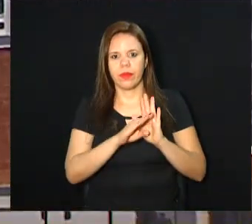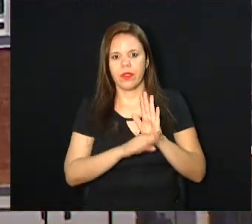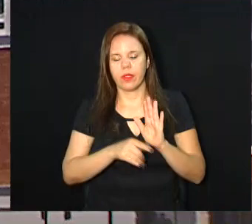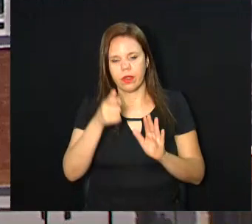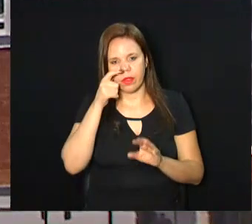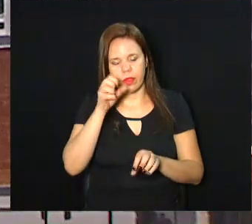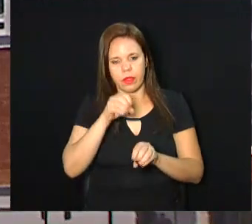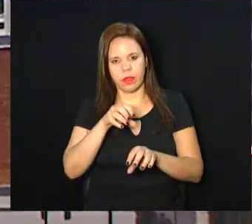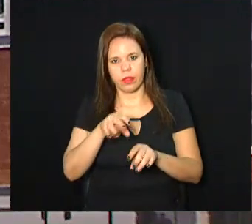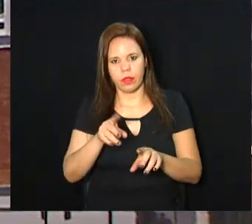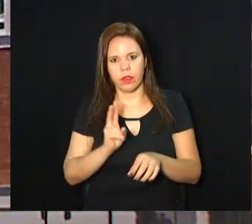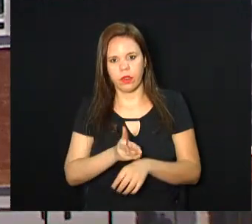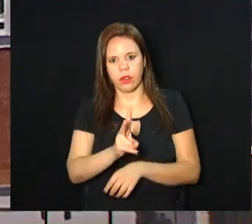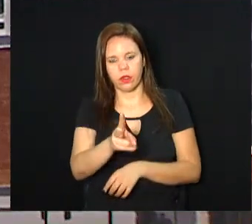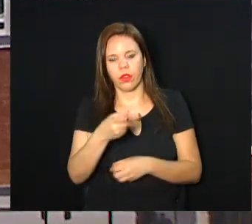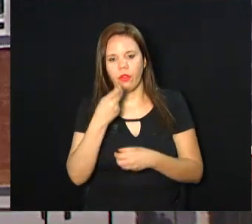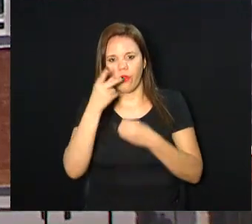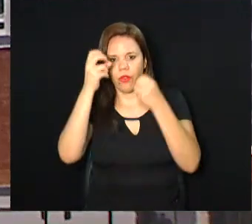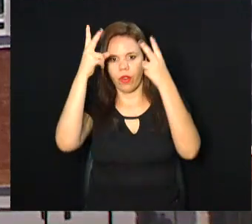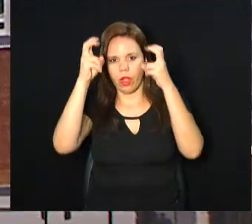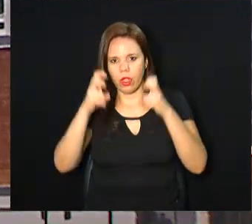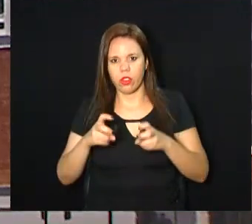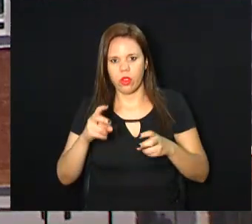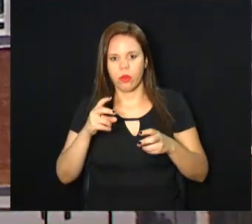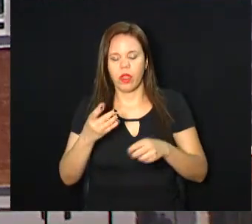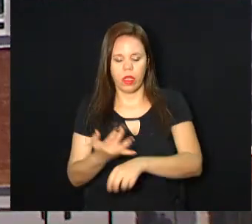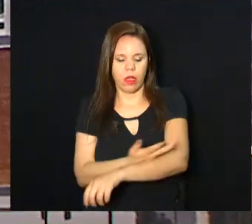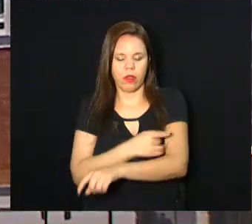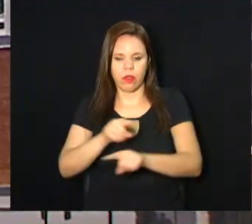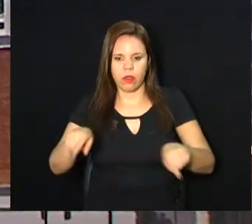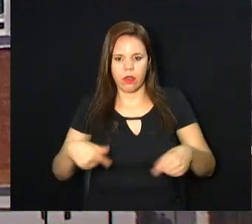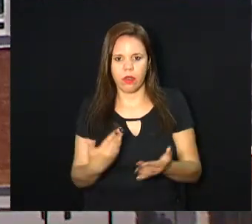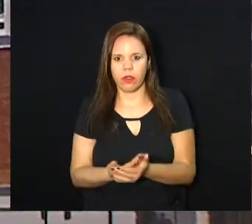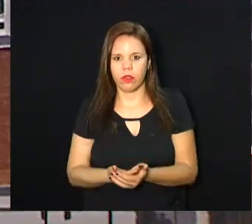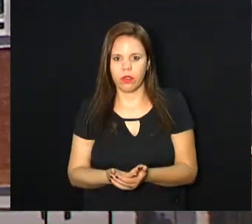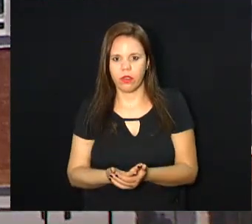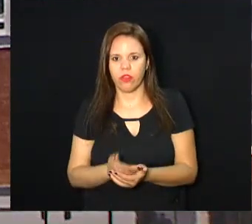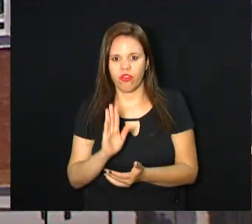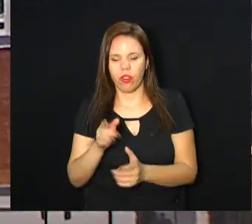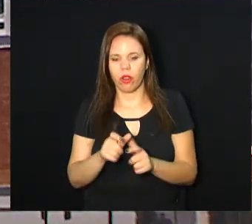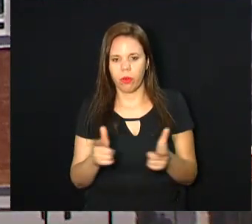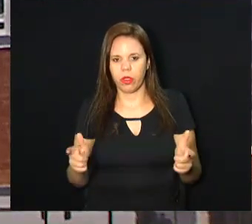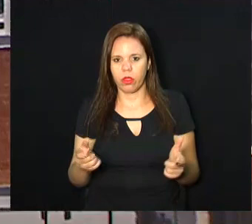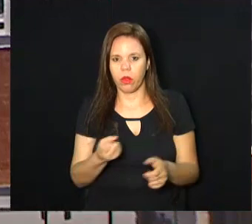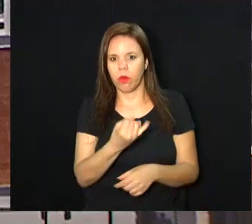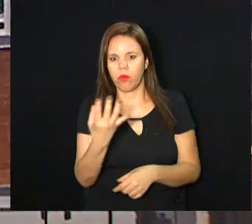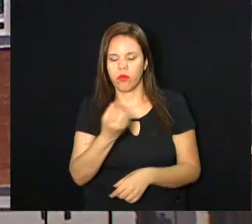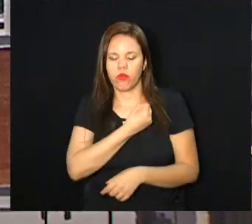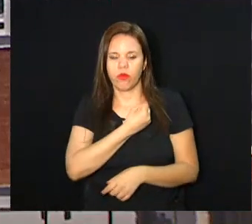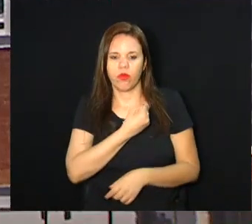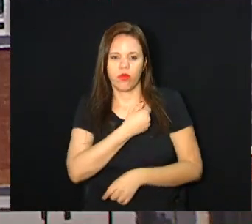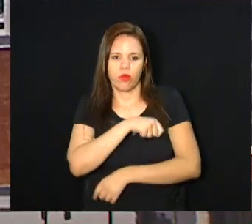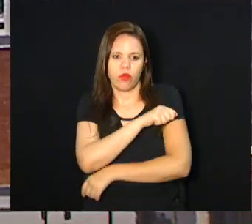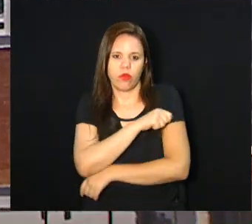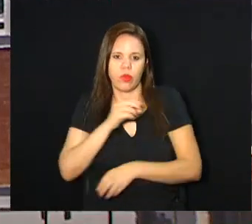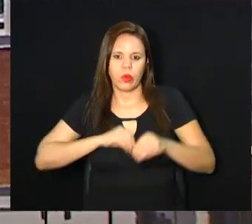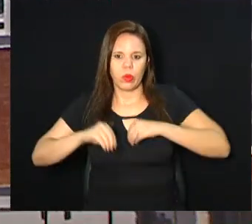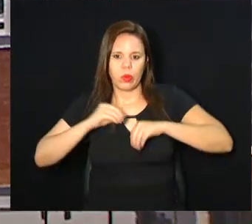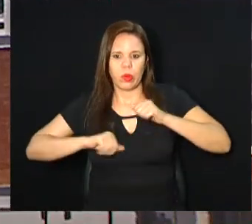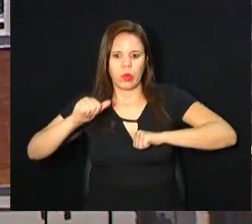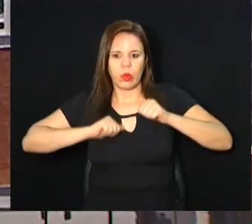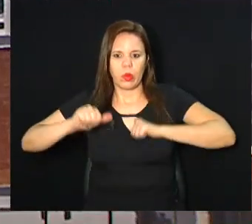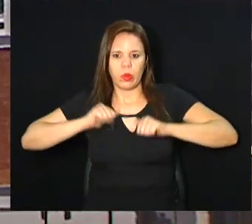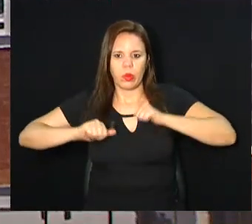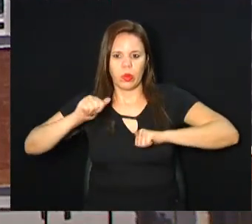na Educação continua falando sobre as emoções na sala de aula, já que aumentou o número de alunos com depressão e